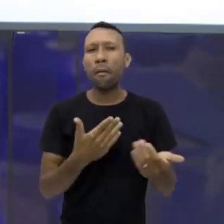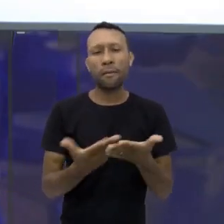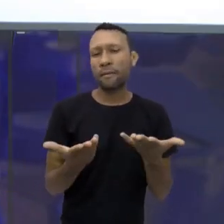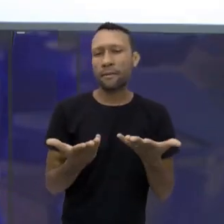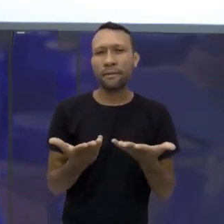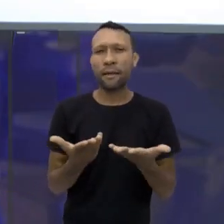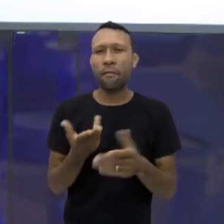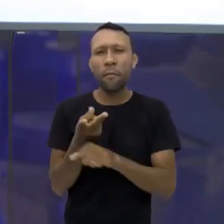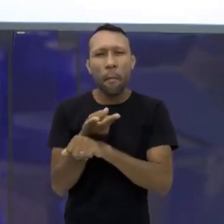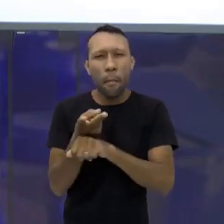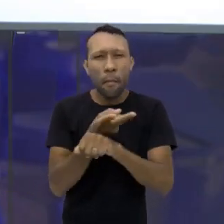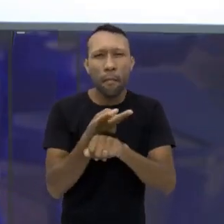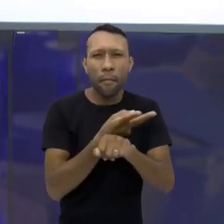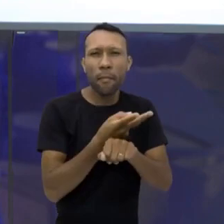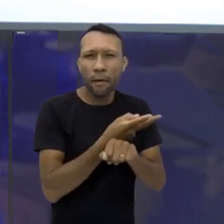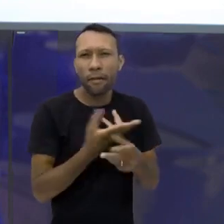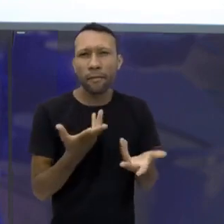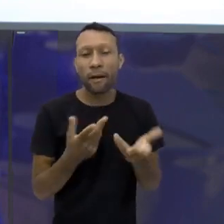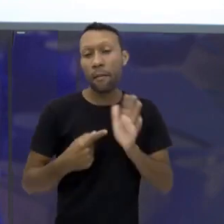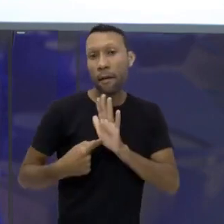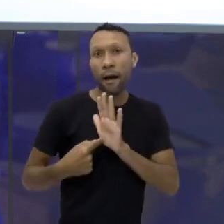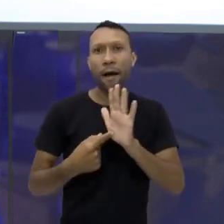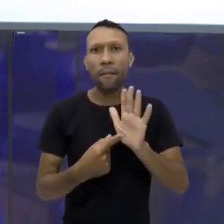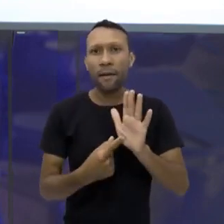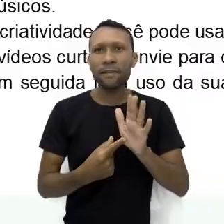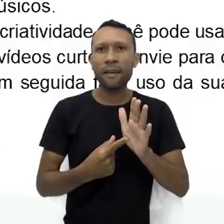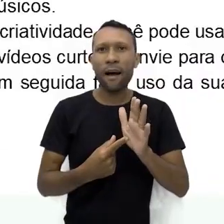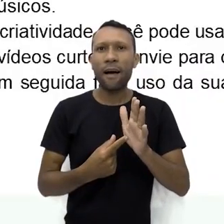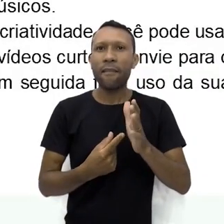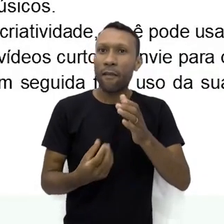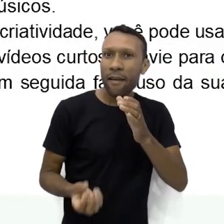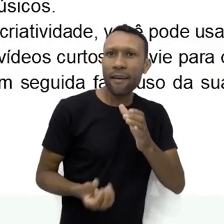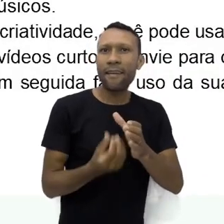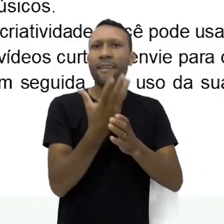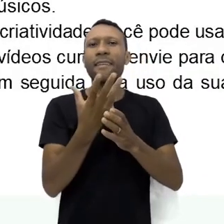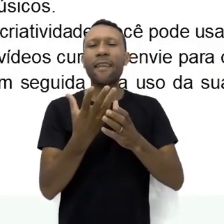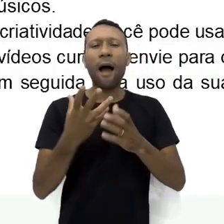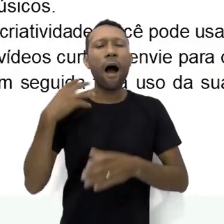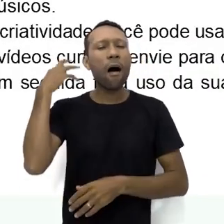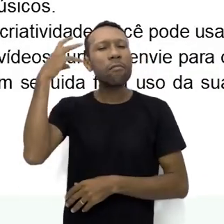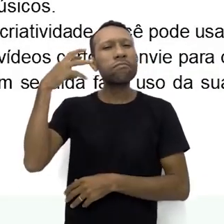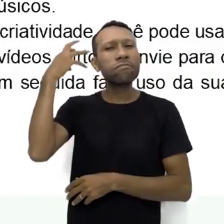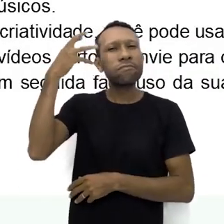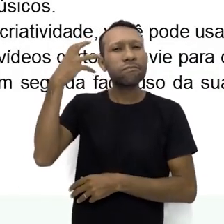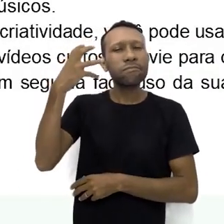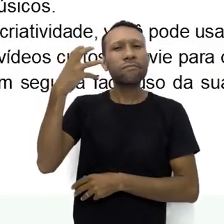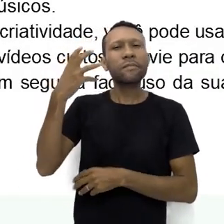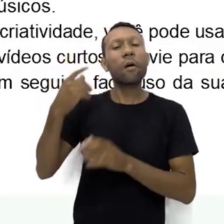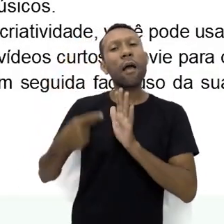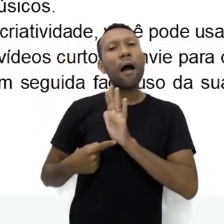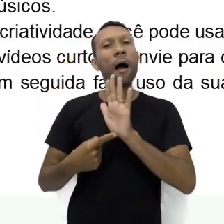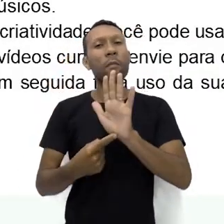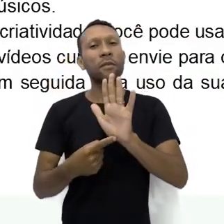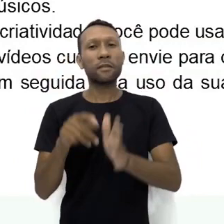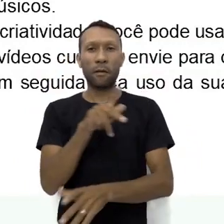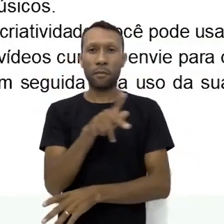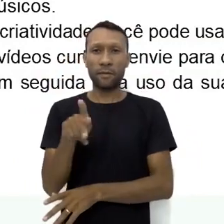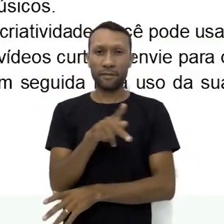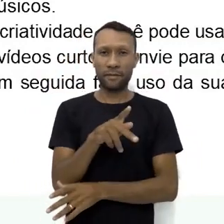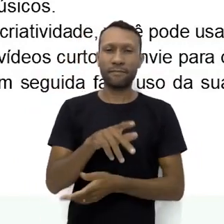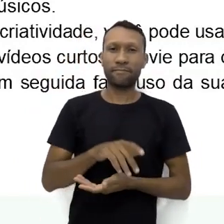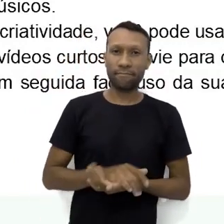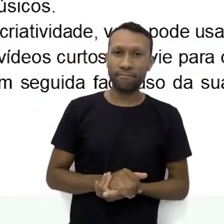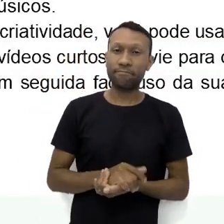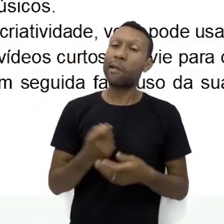que eles achem adequado, que eles possam produzir sons, que eles possam criar um vídeo e assim estar passando para o seu professor. Nesse momento,